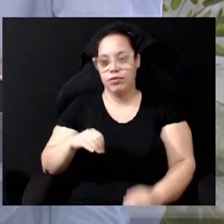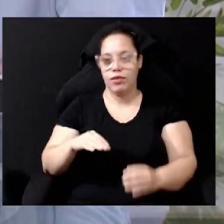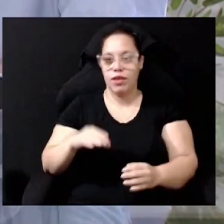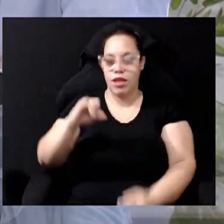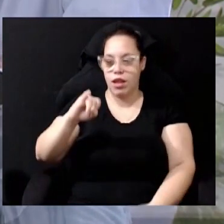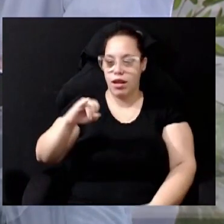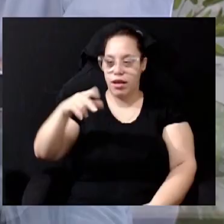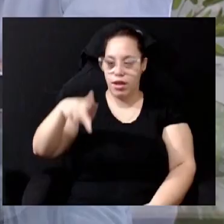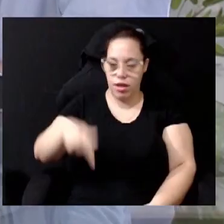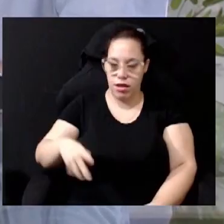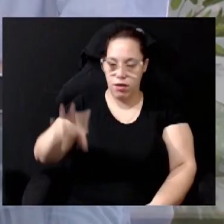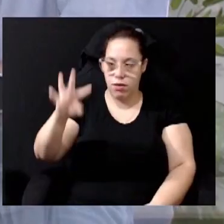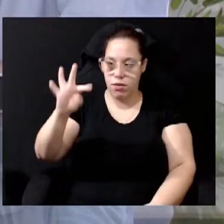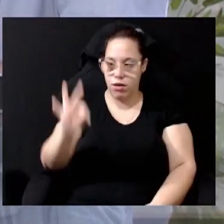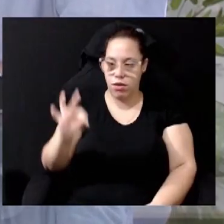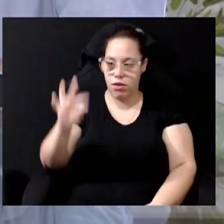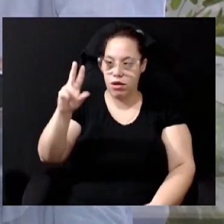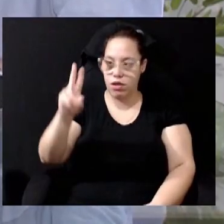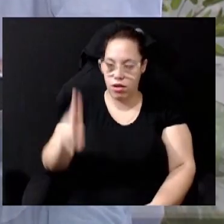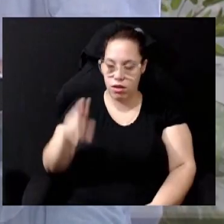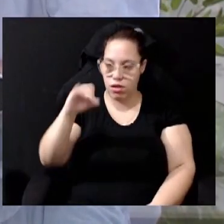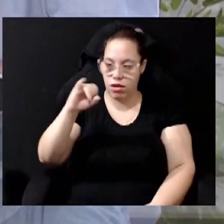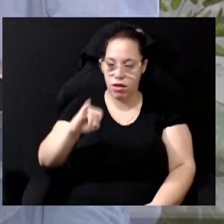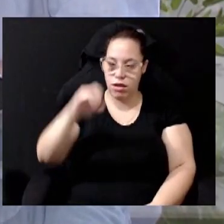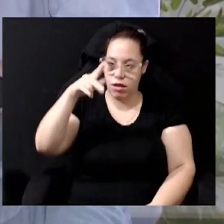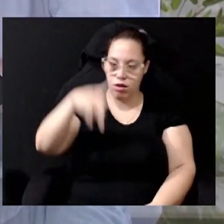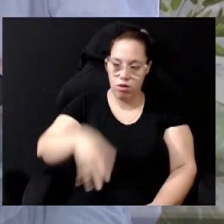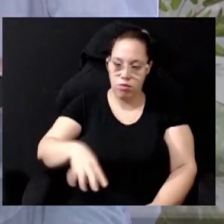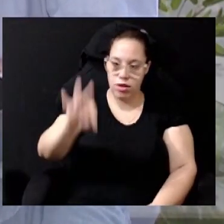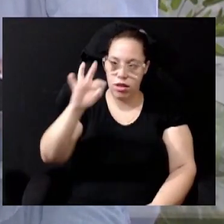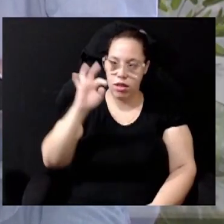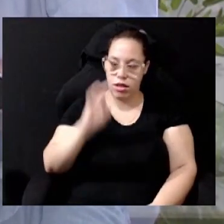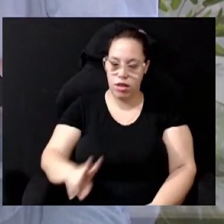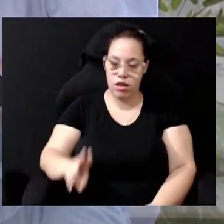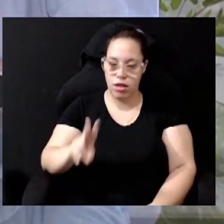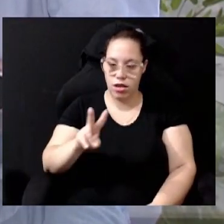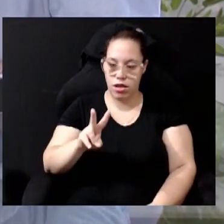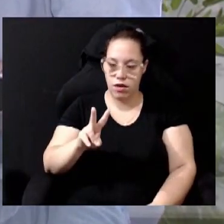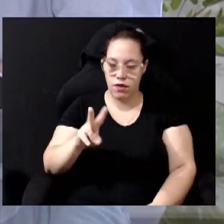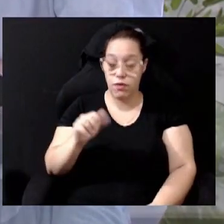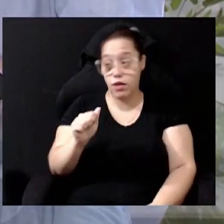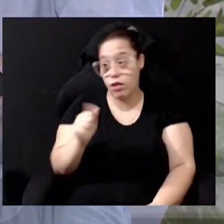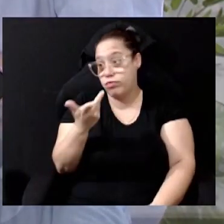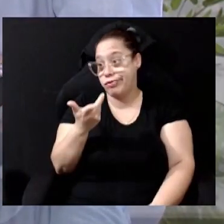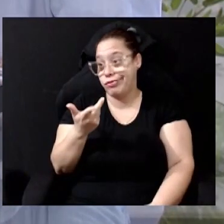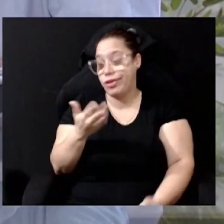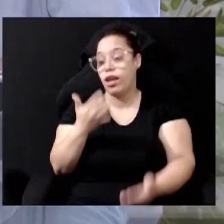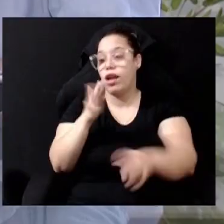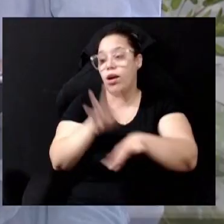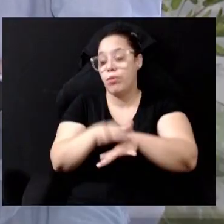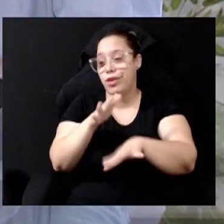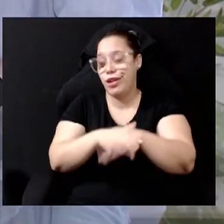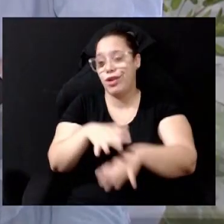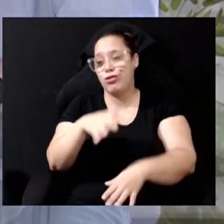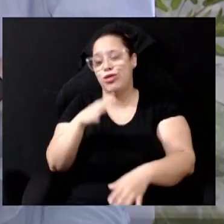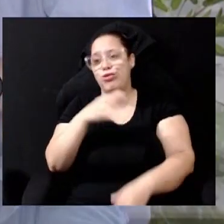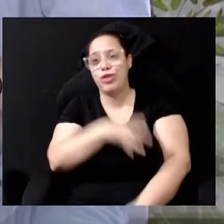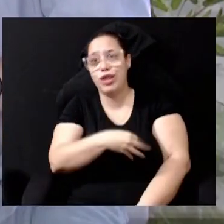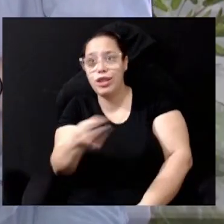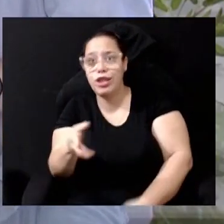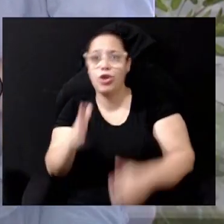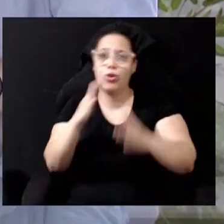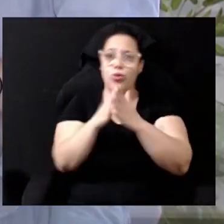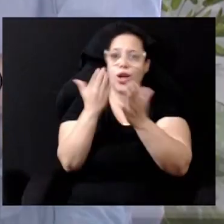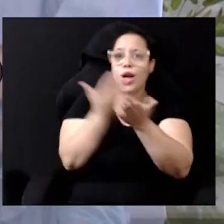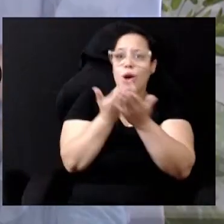IPTU. Quem tem filho, a gente sabe que vai vir material escolar, enfim, as obrigações. Um filho às